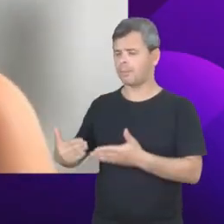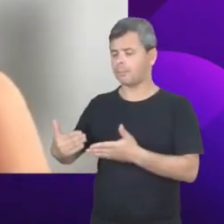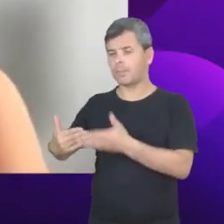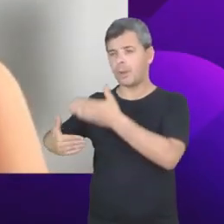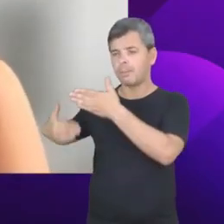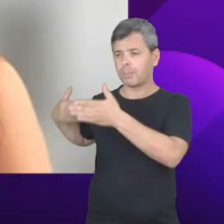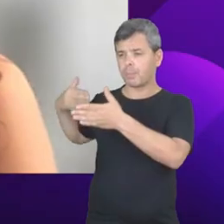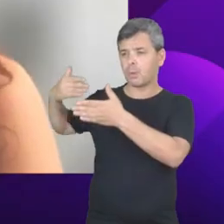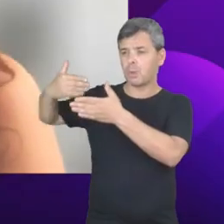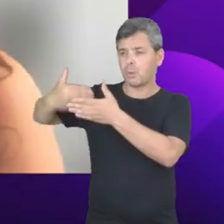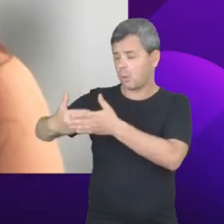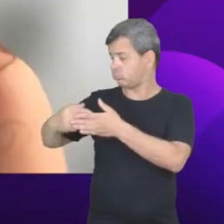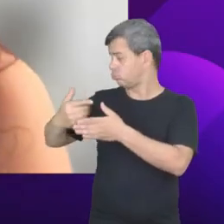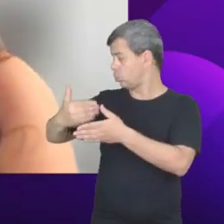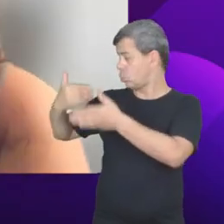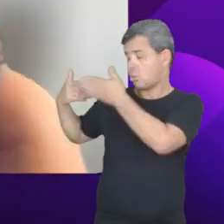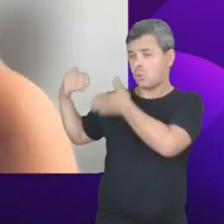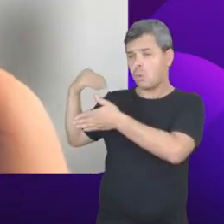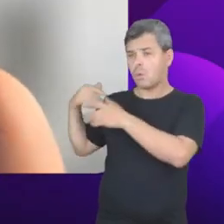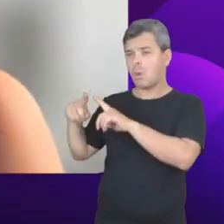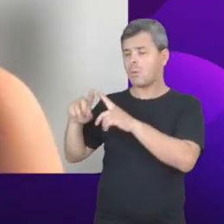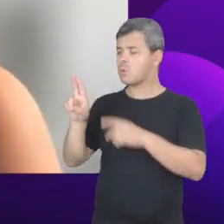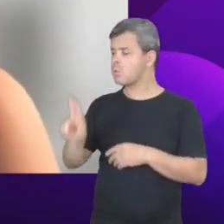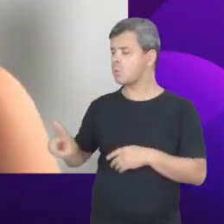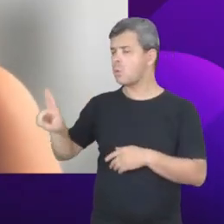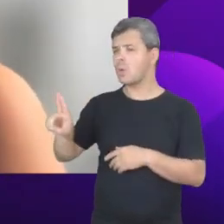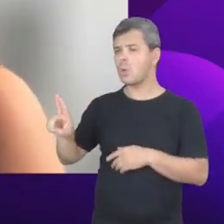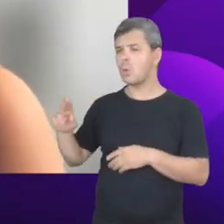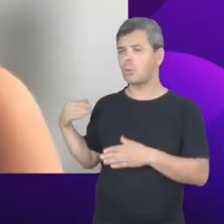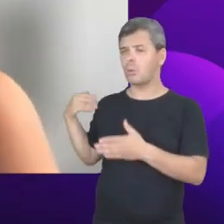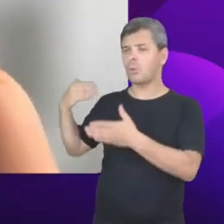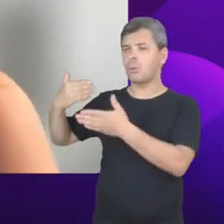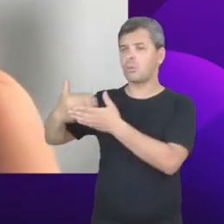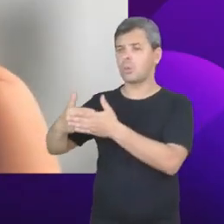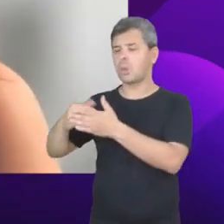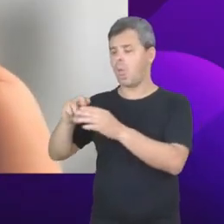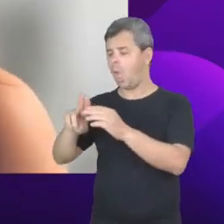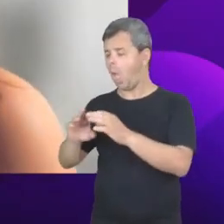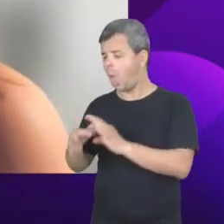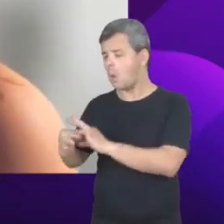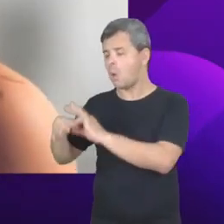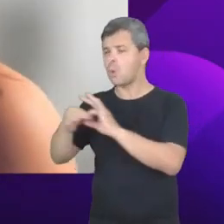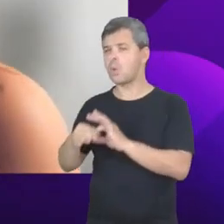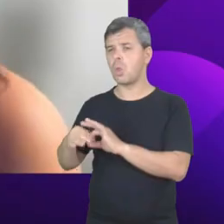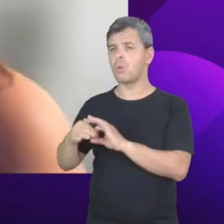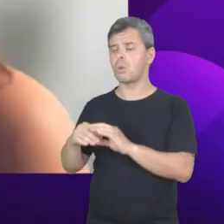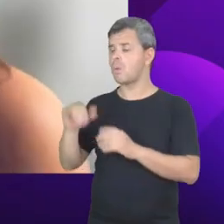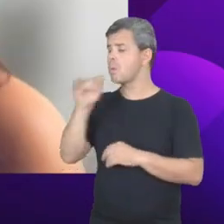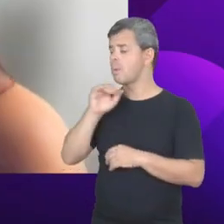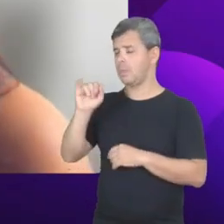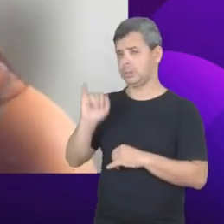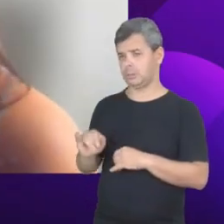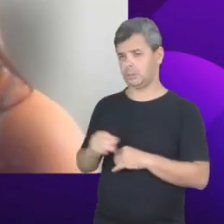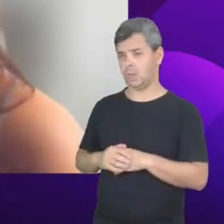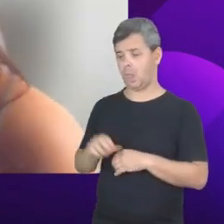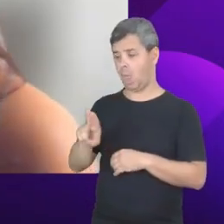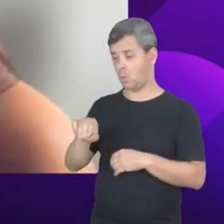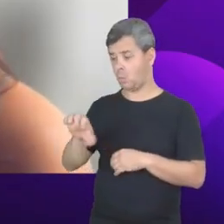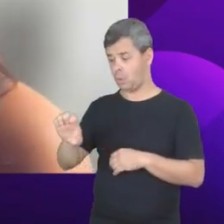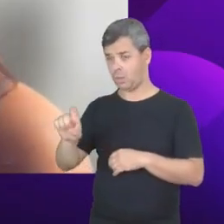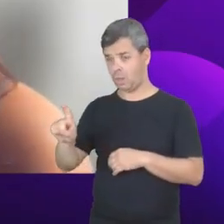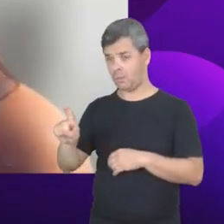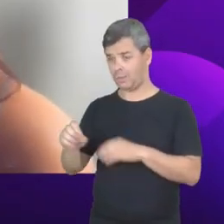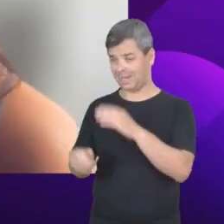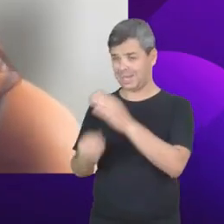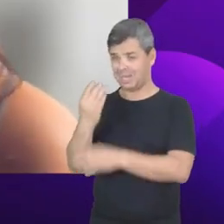do movimento estudantil um pouco usando o histórico da União Nacional dos Estudantes de exemplo. A UNE foi fundada